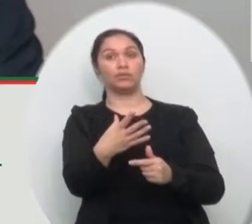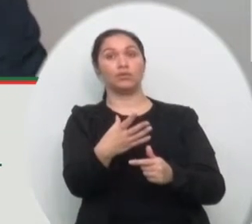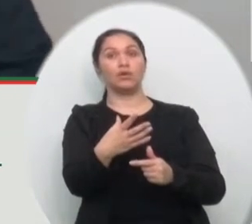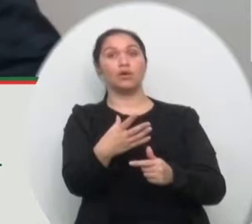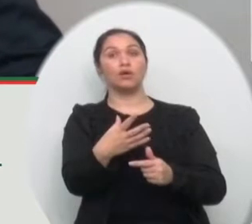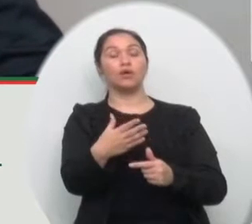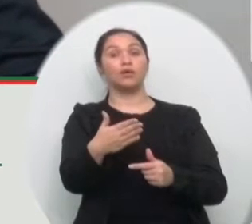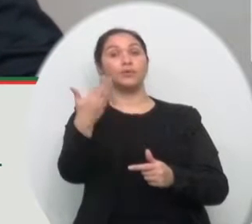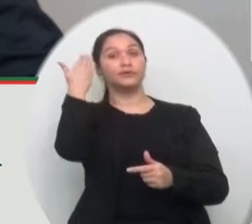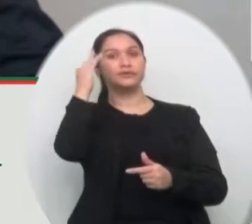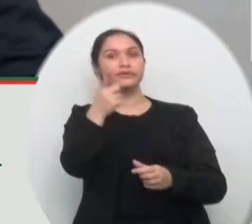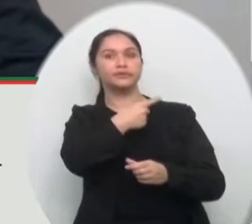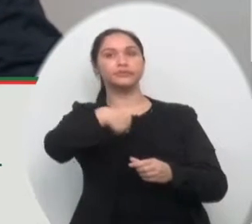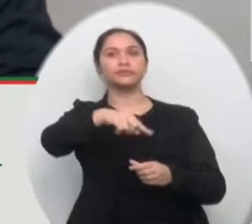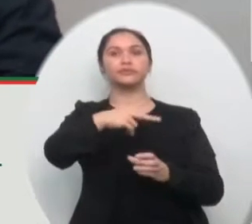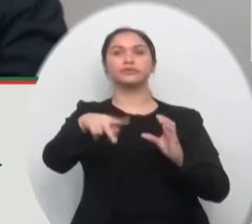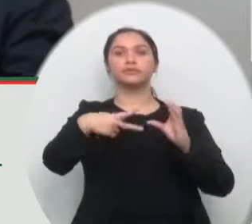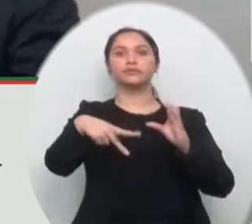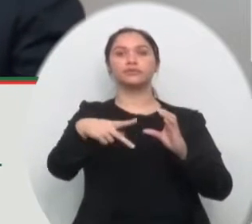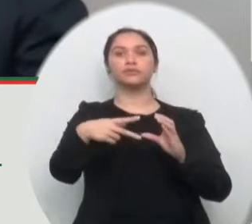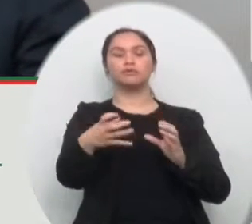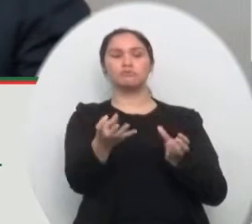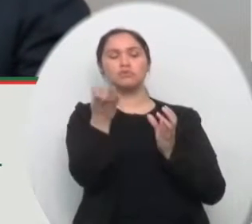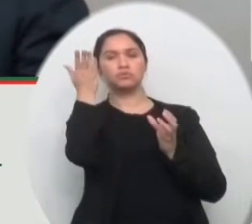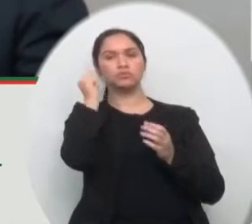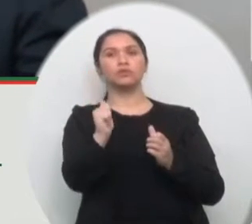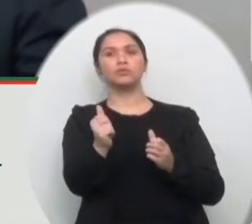Até porque, queira ou não queira,